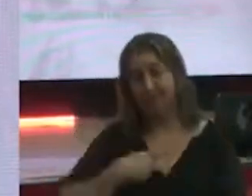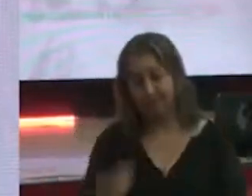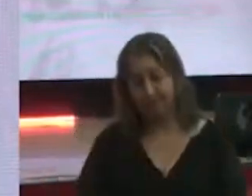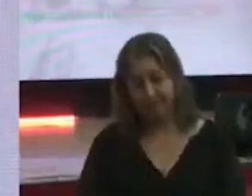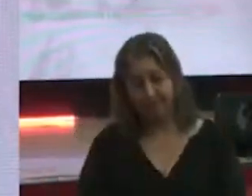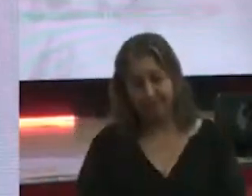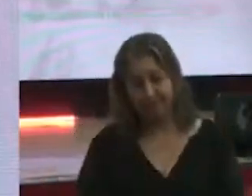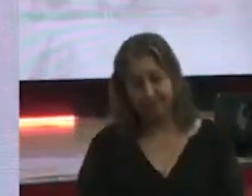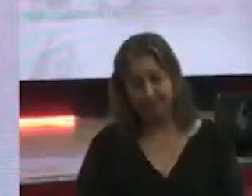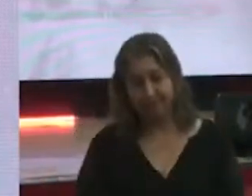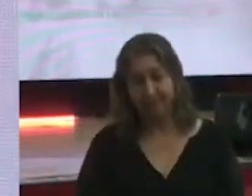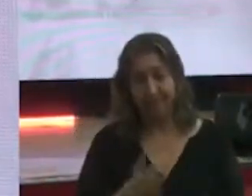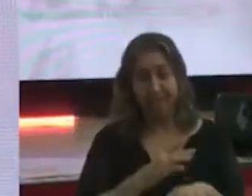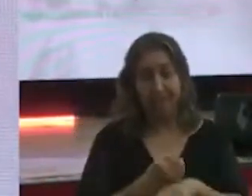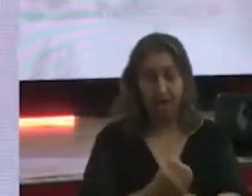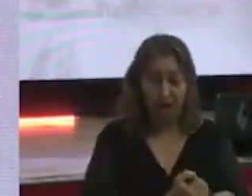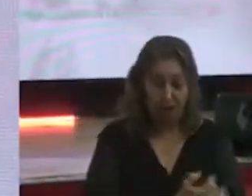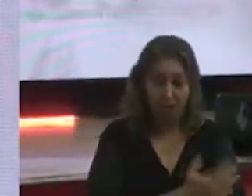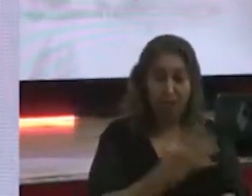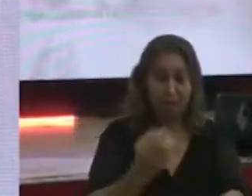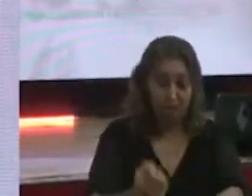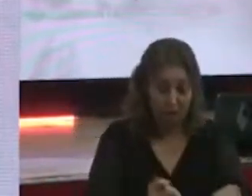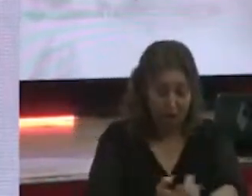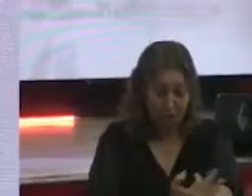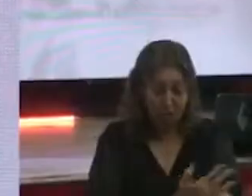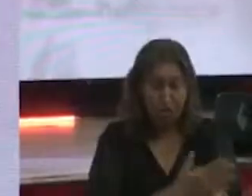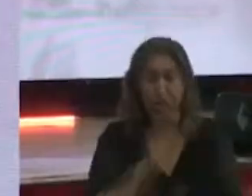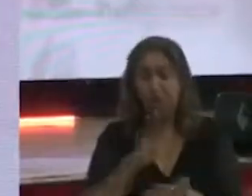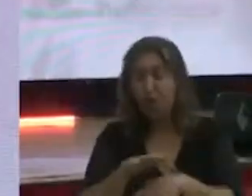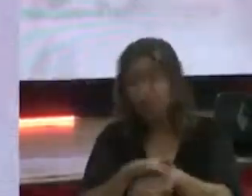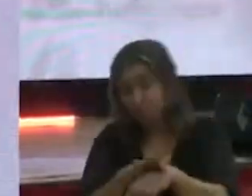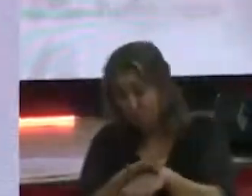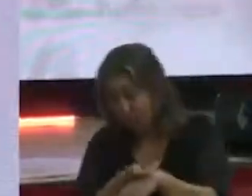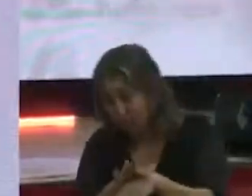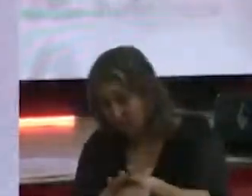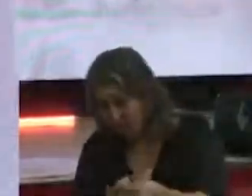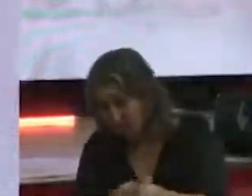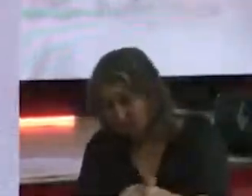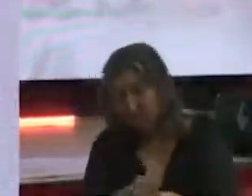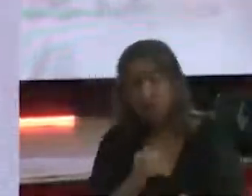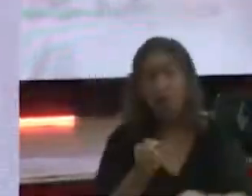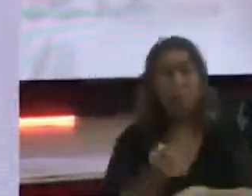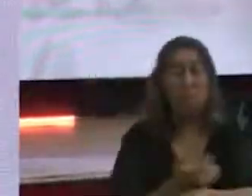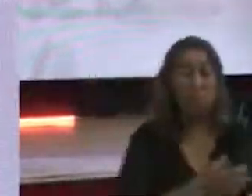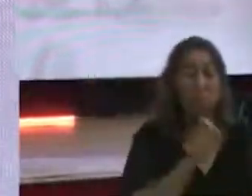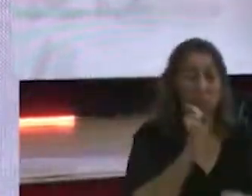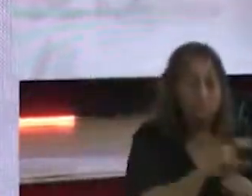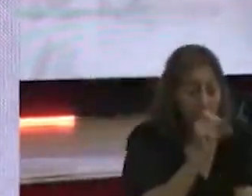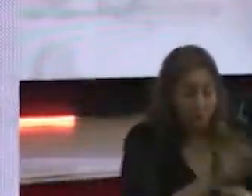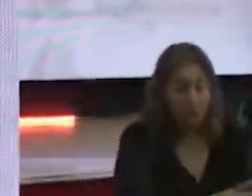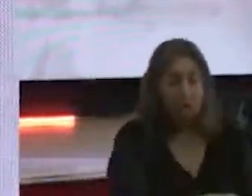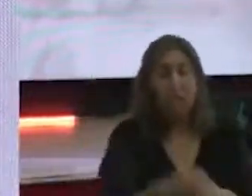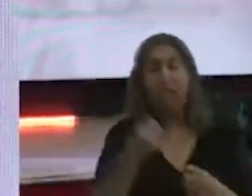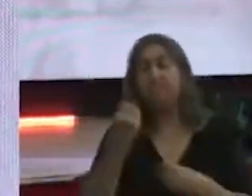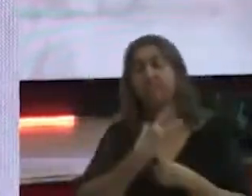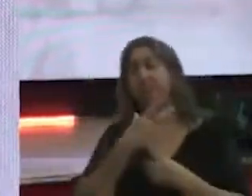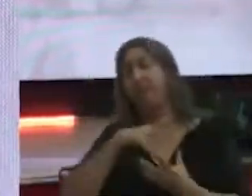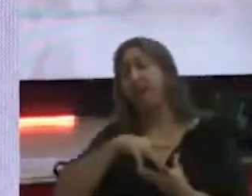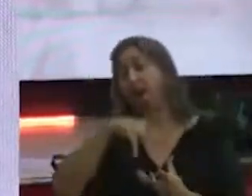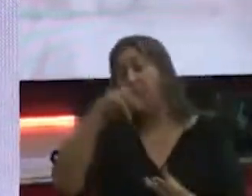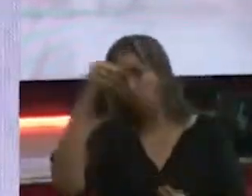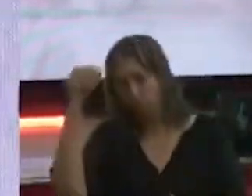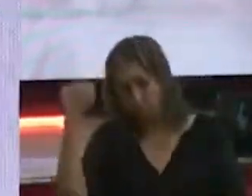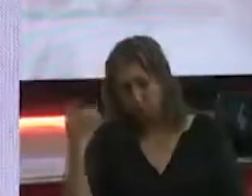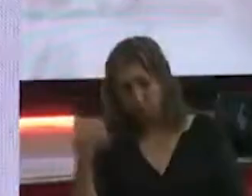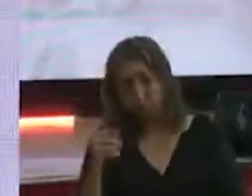emoções doentias emoções tóxicas emoções que envenenam a alma mas quando